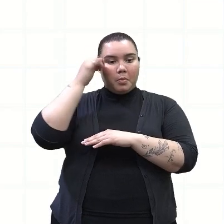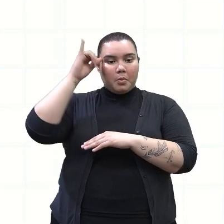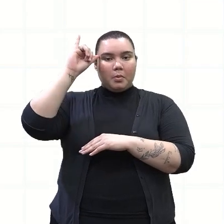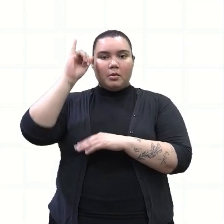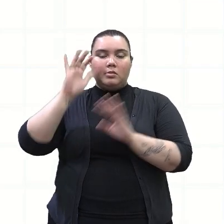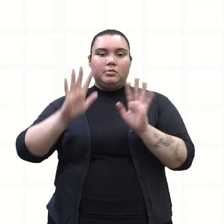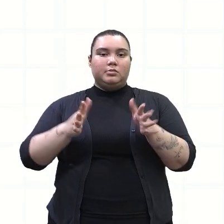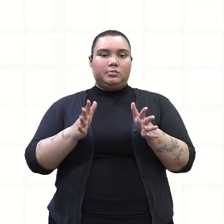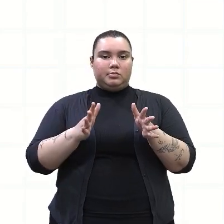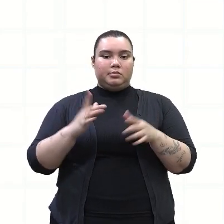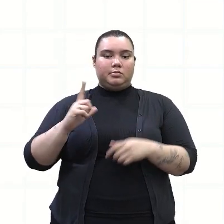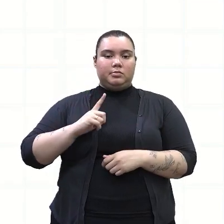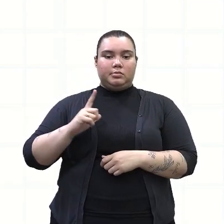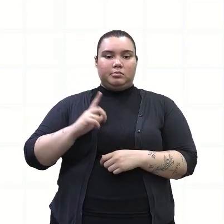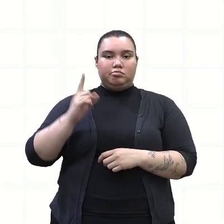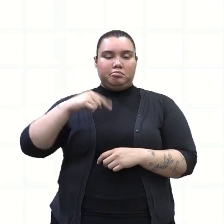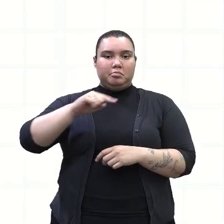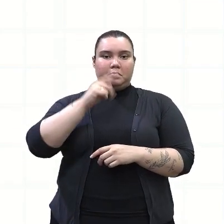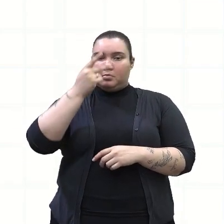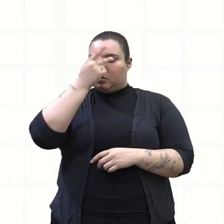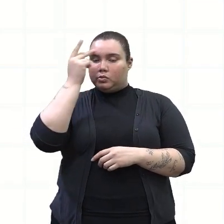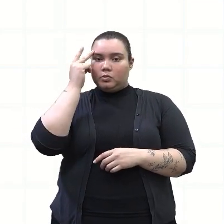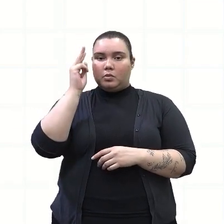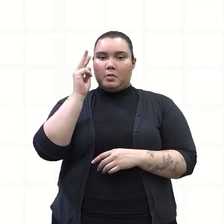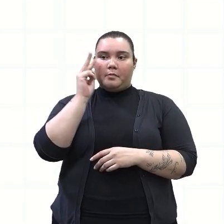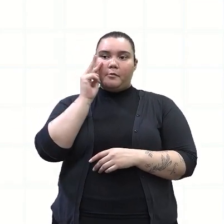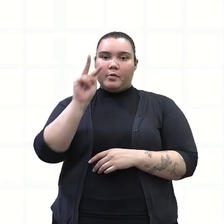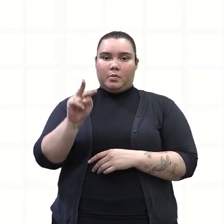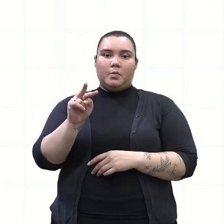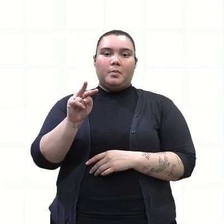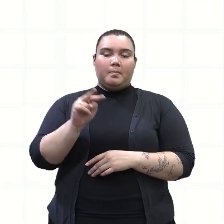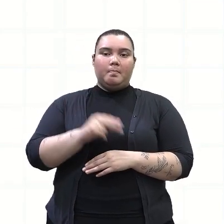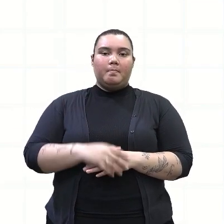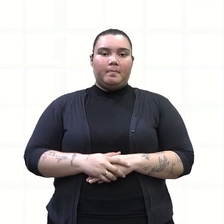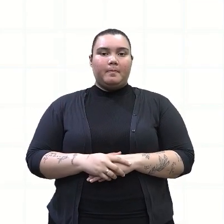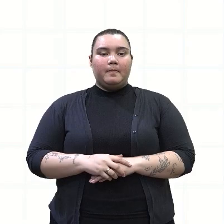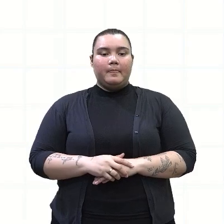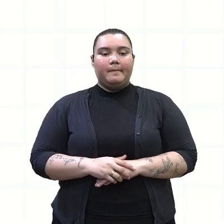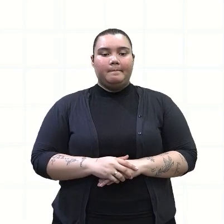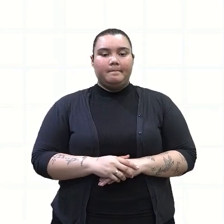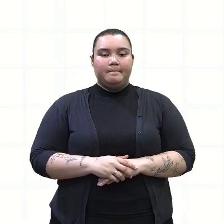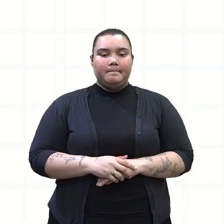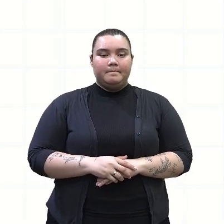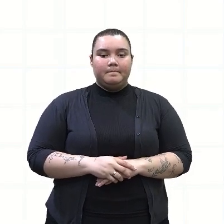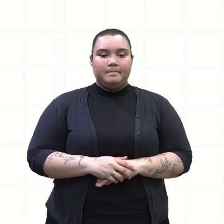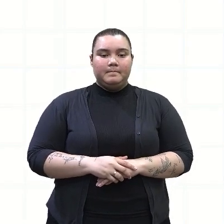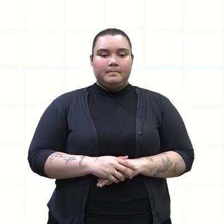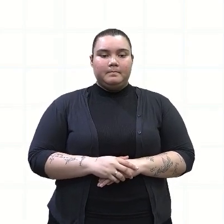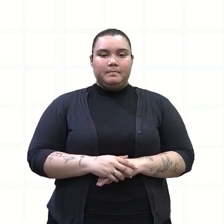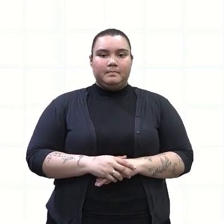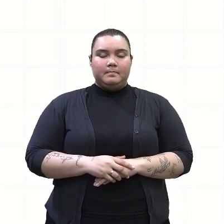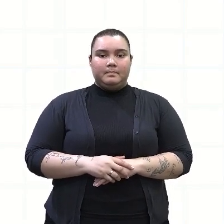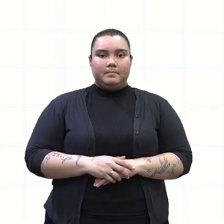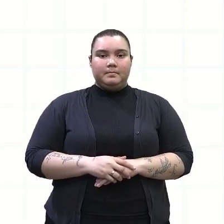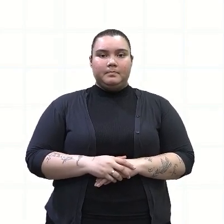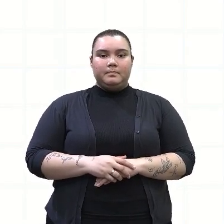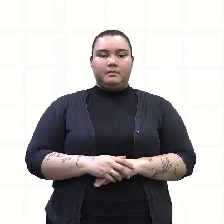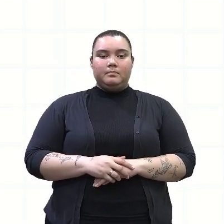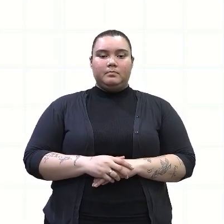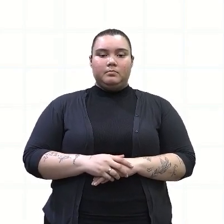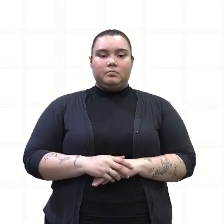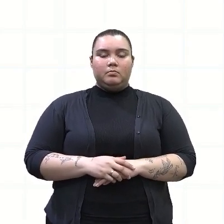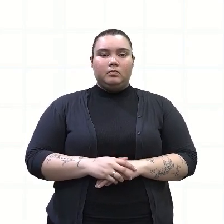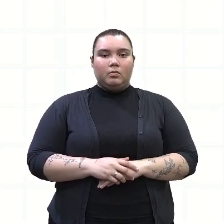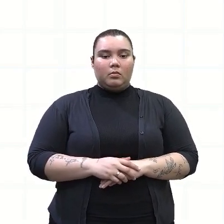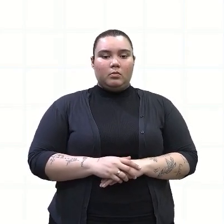já viram antes, ok? Living or otherwise, reaching heights never seen before. Então, ele